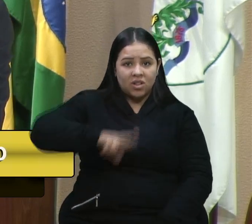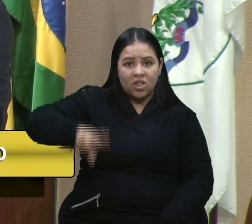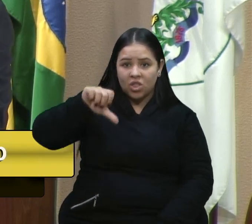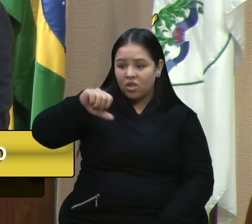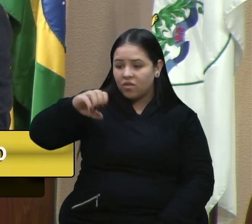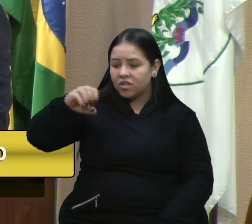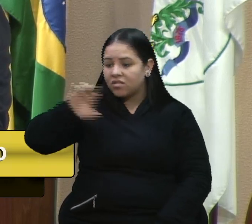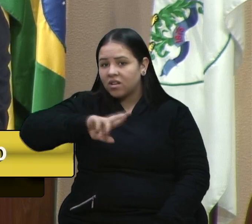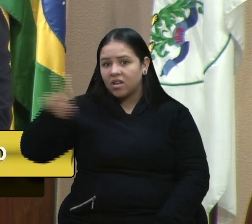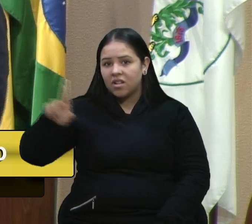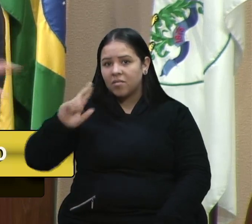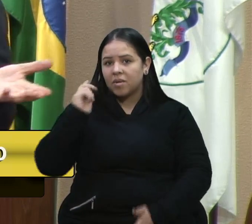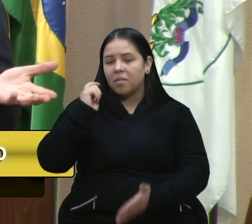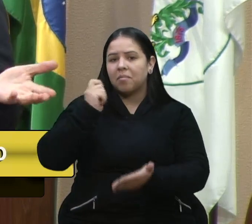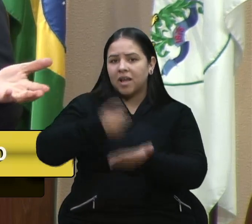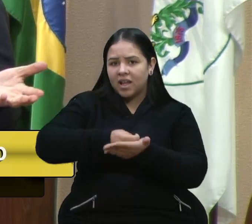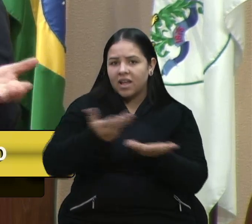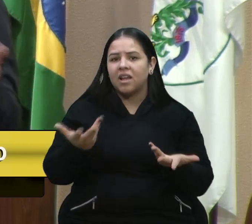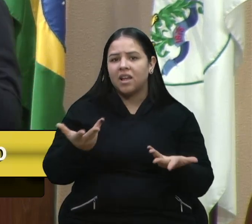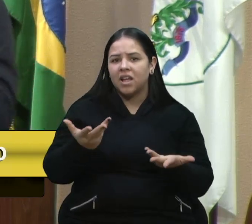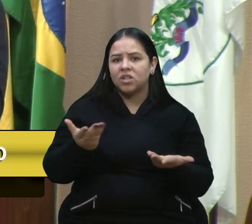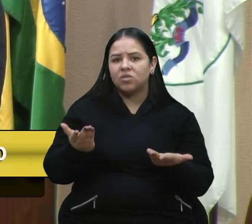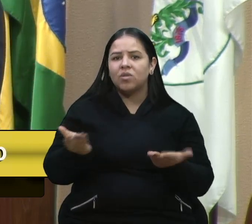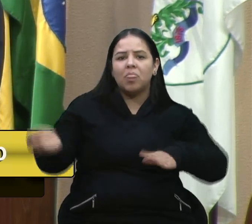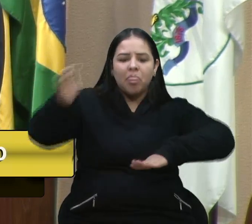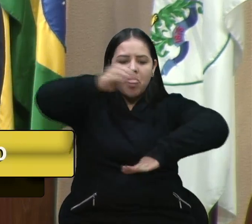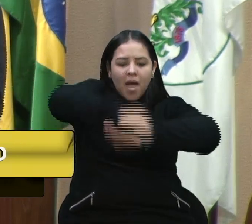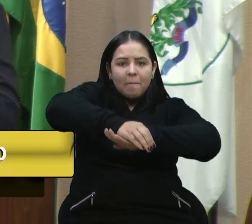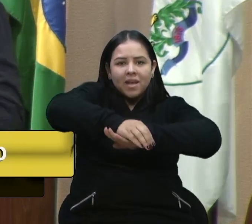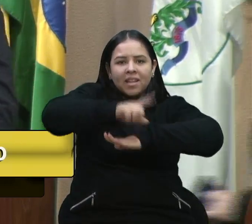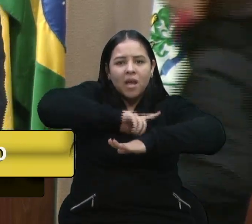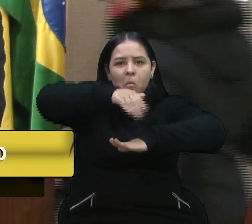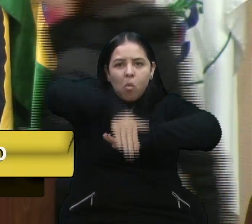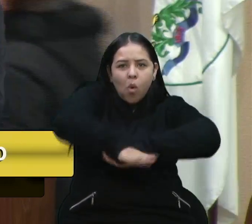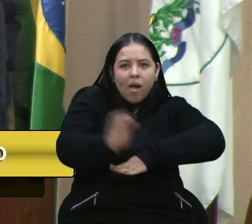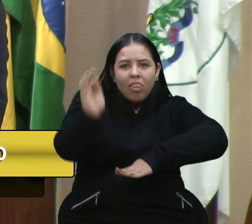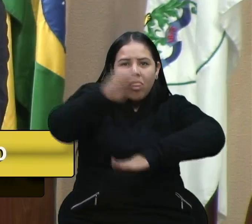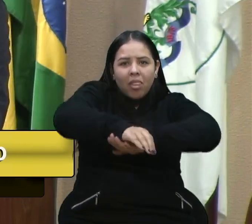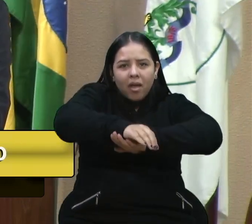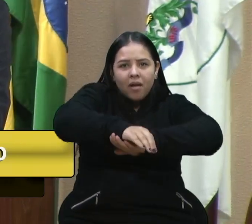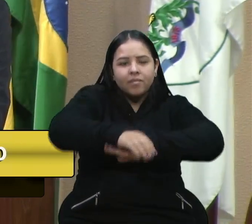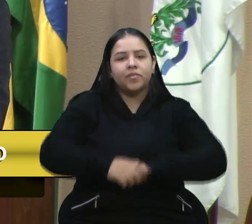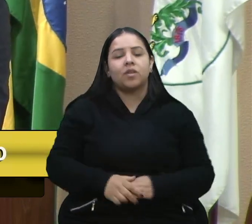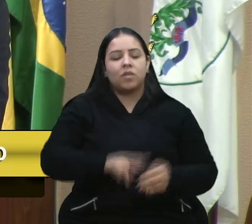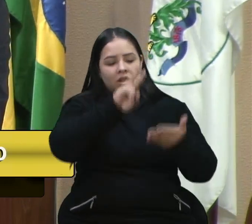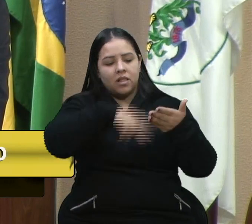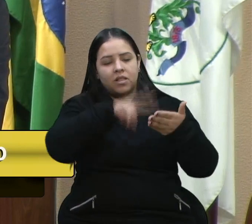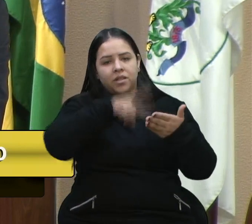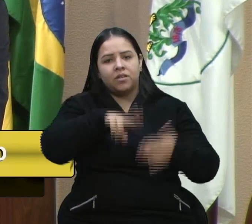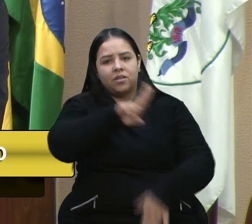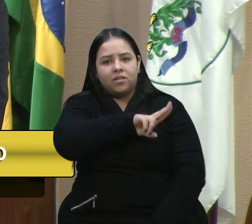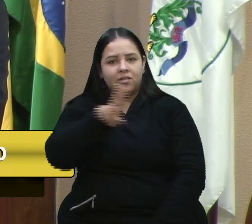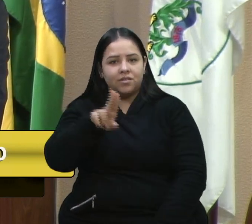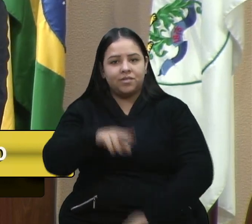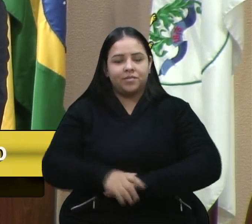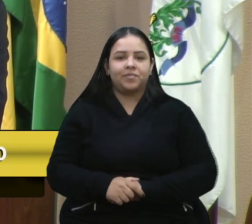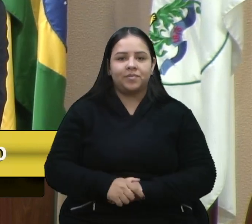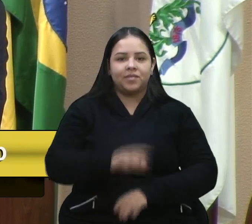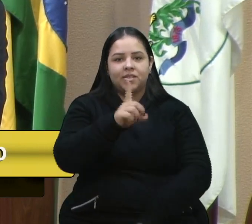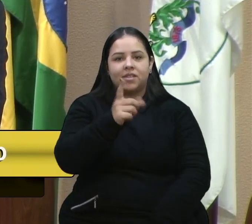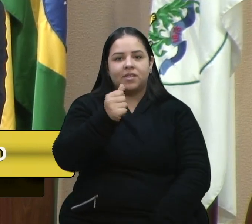operação tapa-buraco. Acho que deve ter no governo do estado, né? O que falta às vezes é um pouquinho de vontade mesmo. Então vamos lá, vamos ler o nome das pessoas.